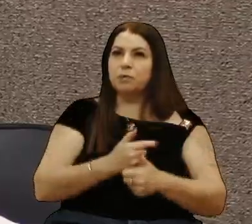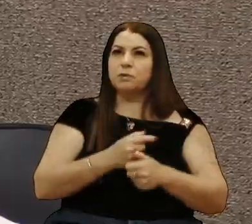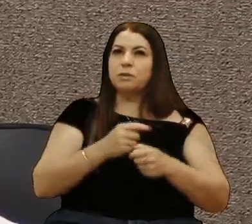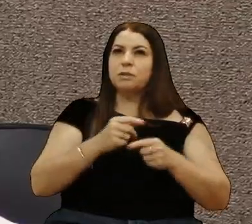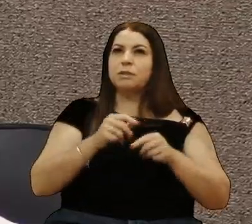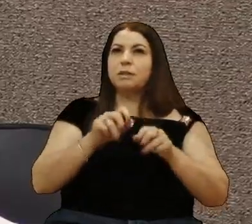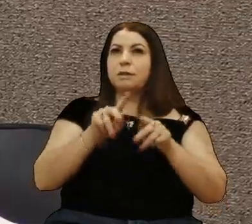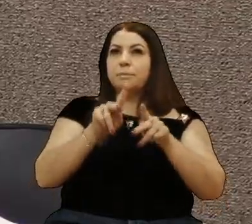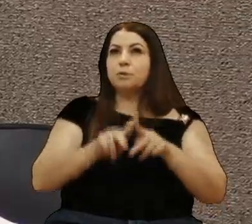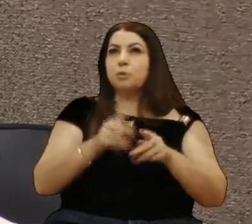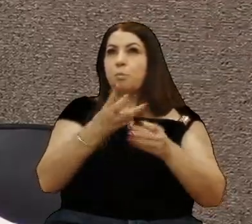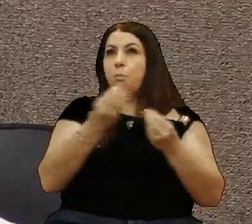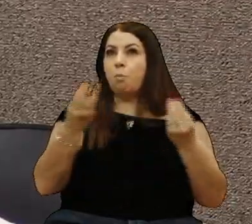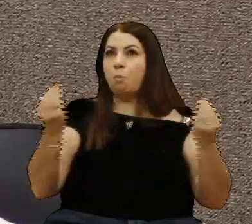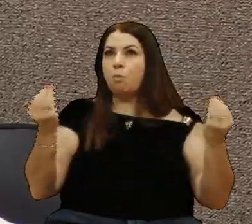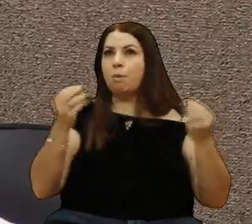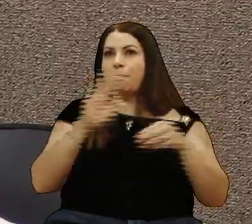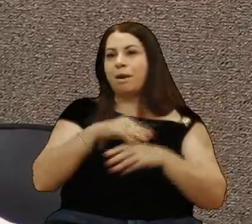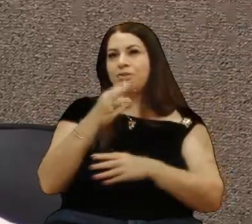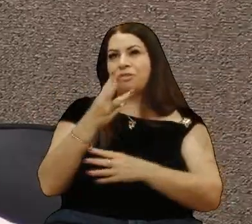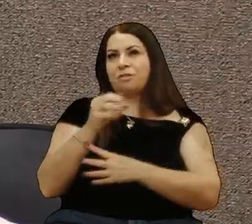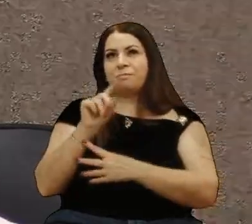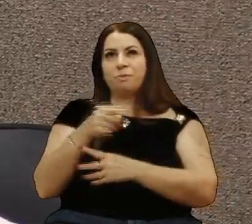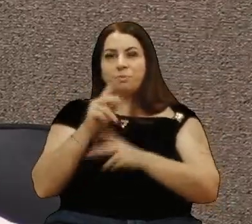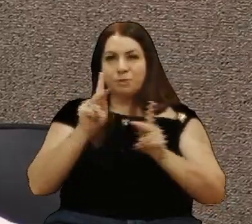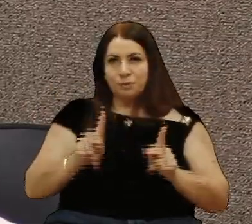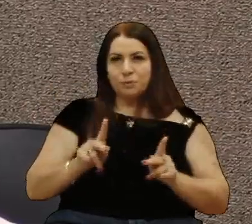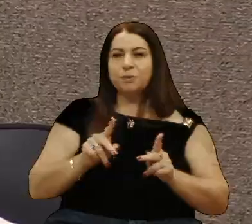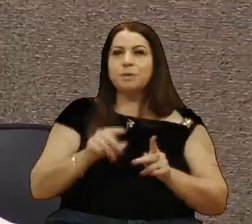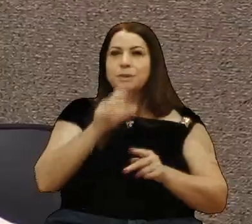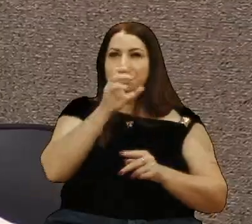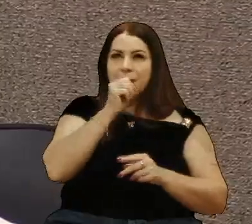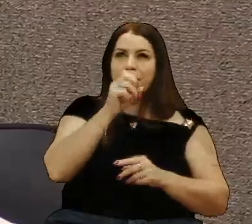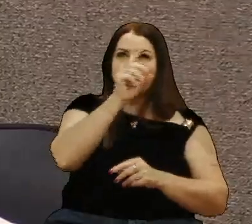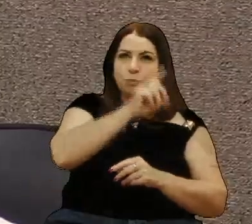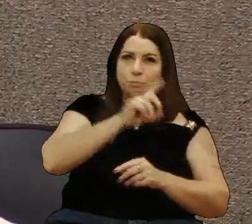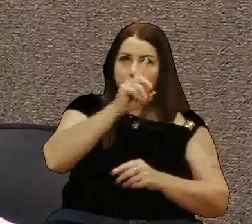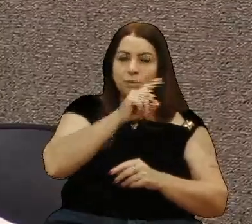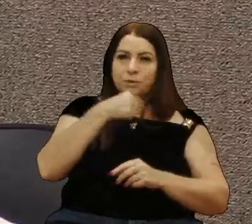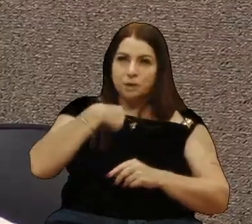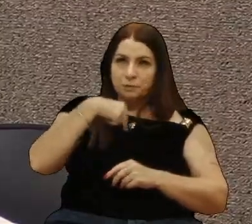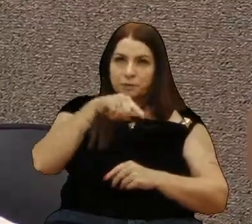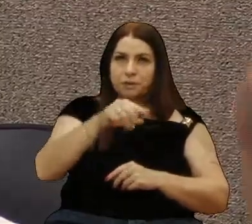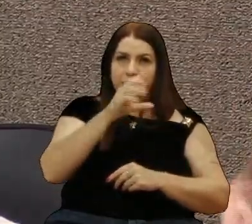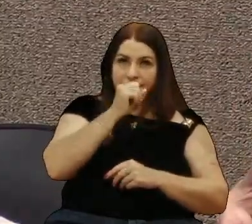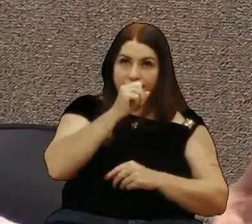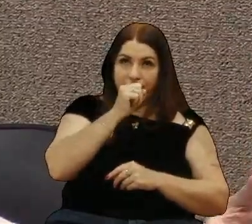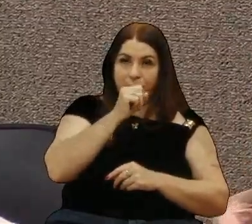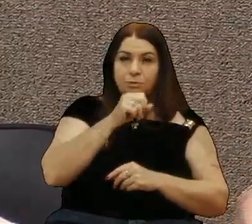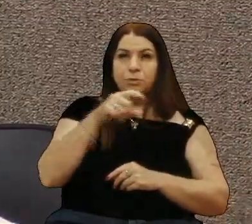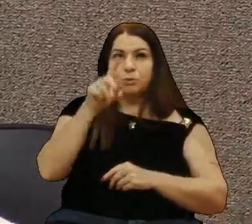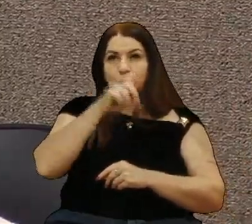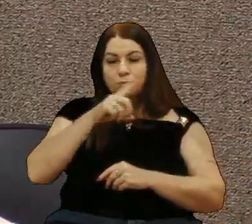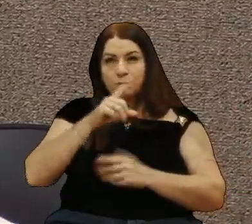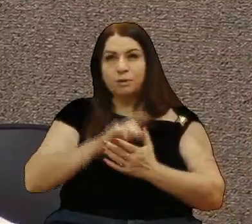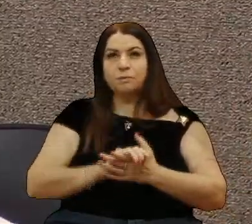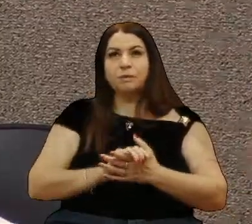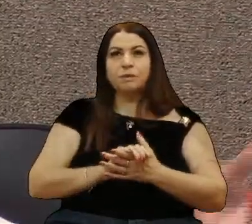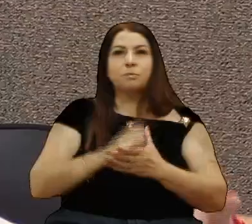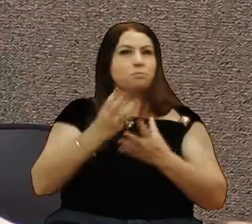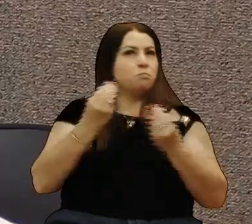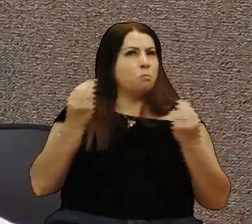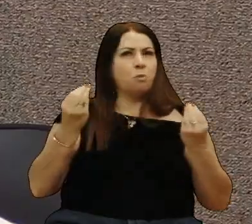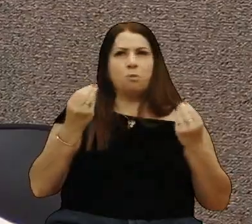público recorde, tivemos mais de 30 mil pessoas no sábado e no domingo. Eu estive sábado e domingo,